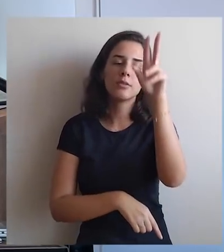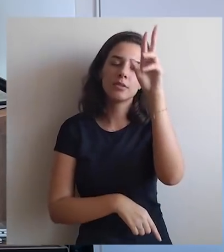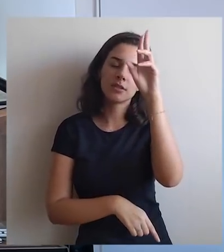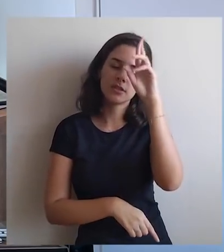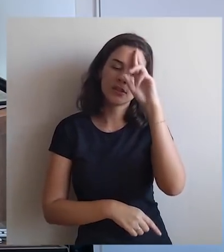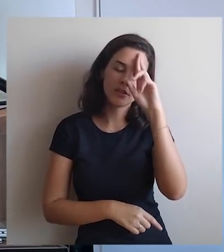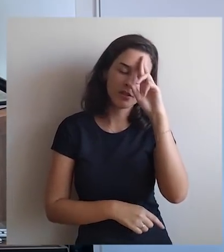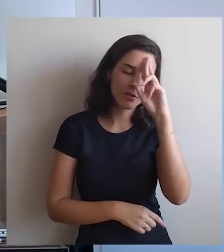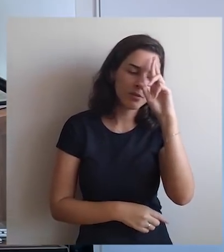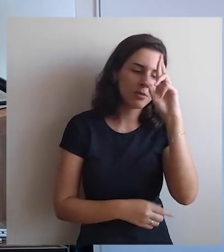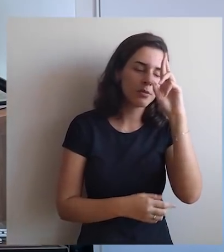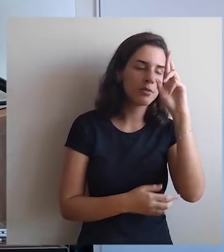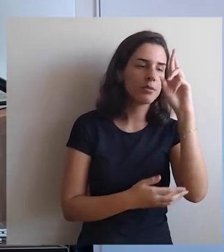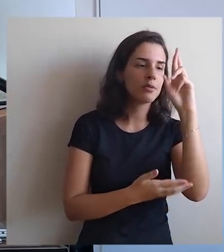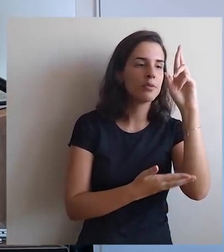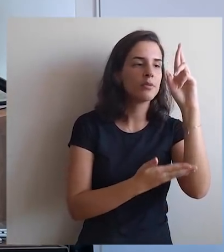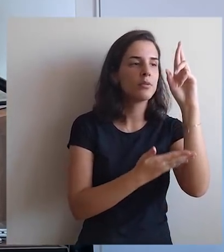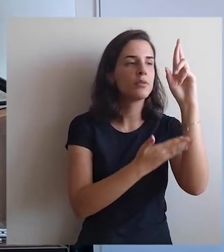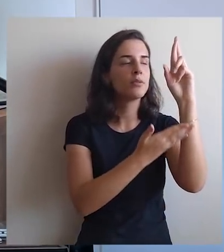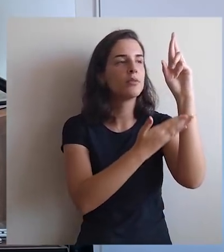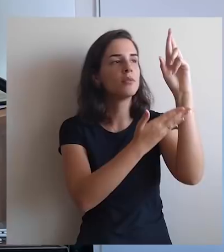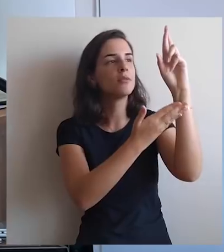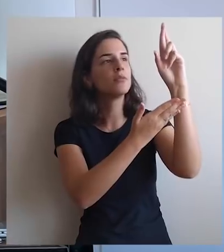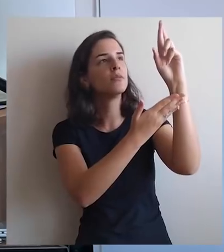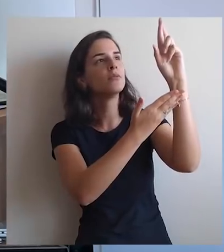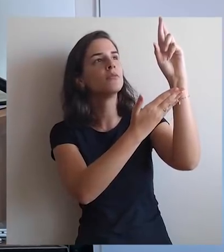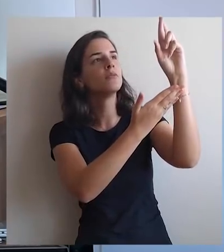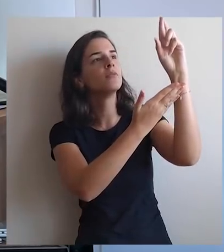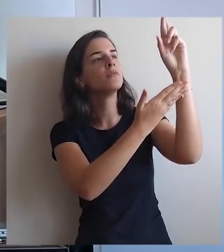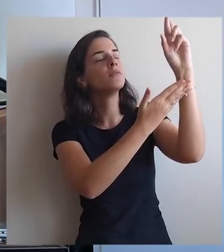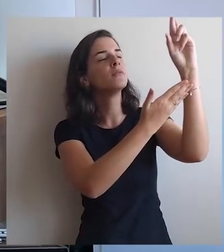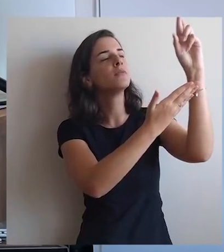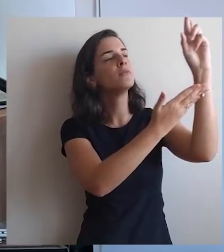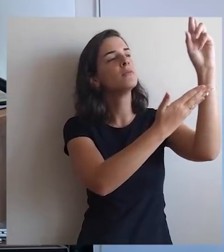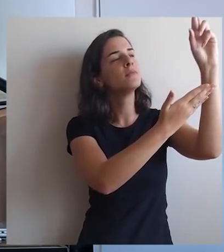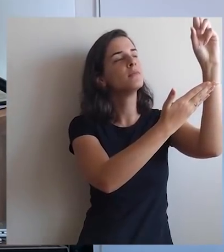também teu Senhor.